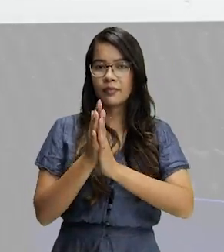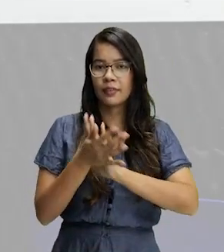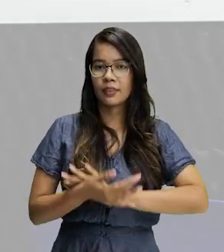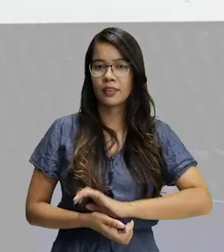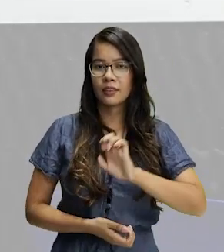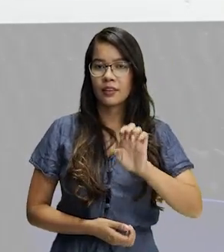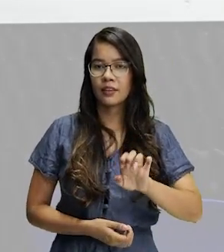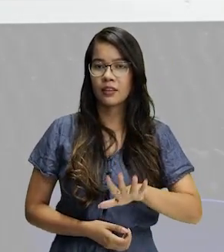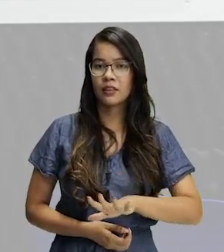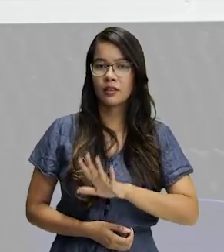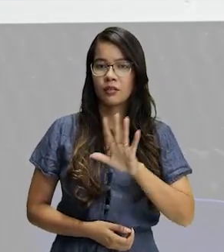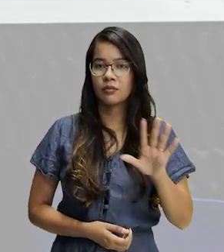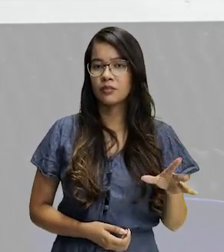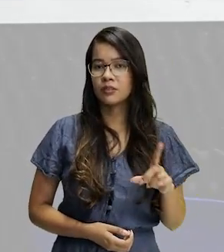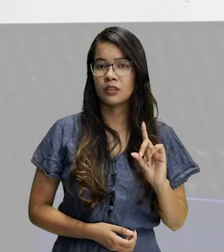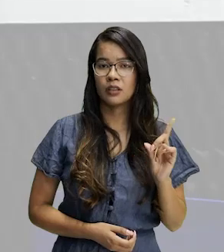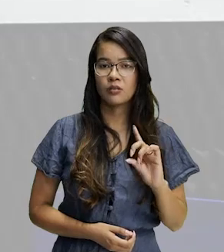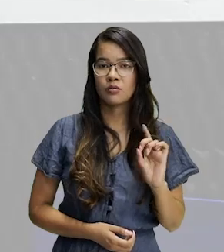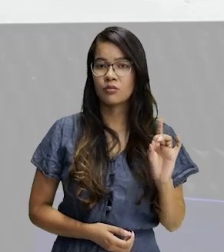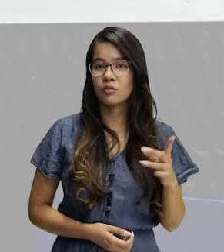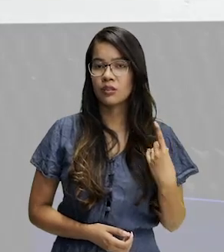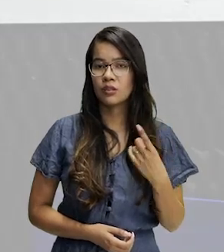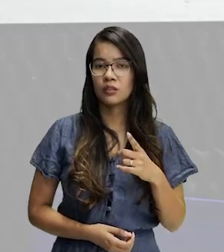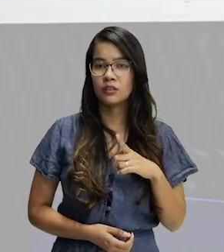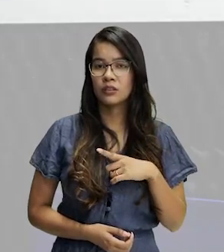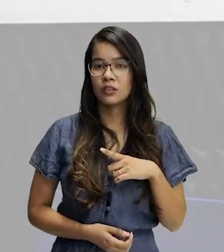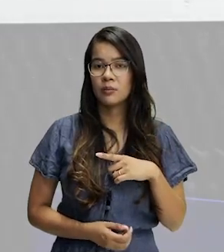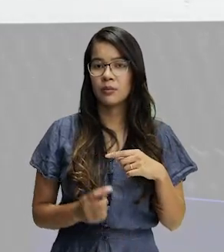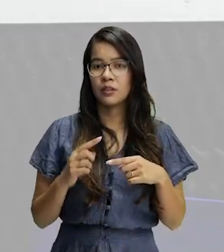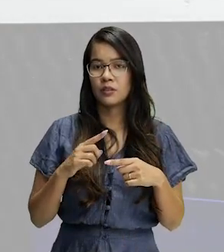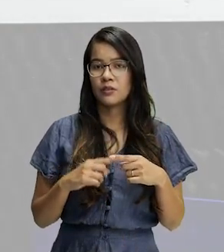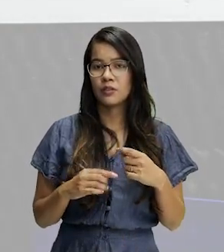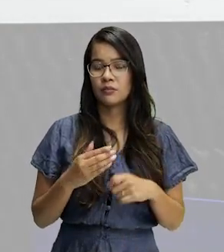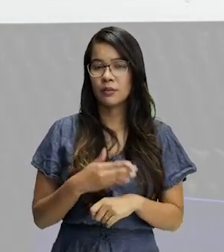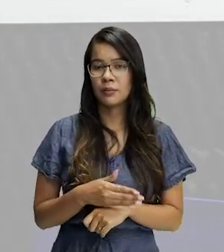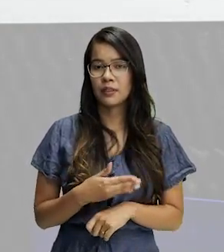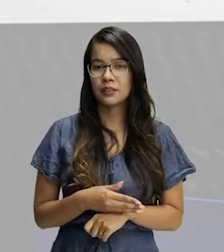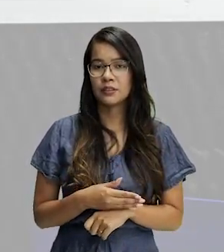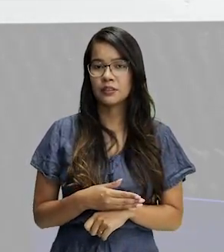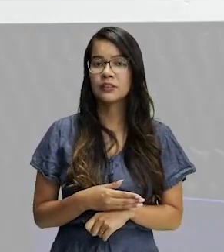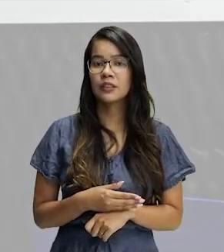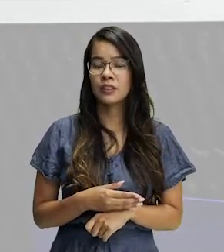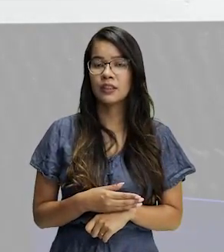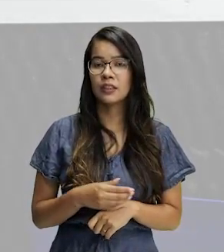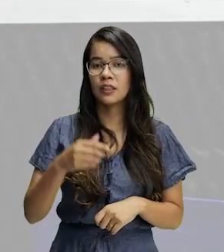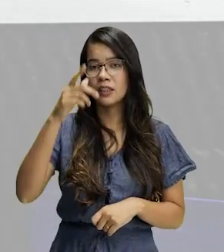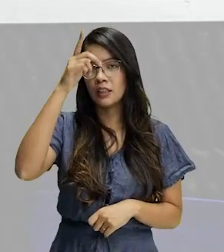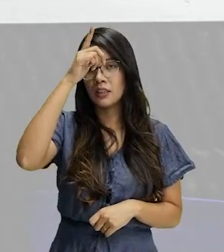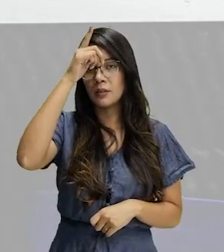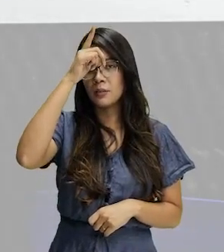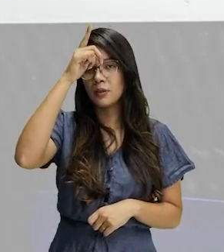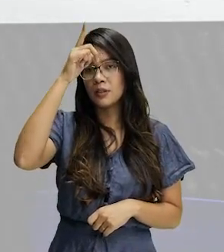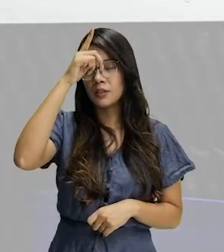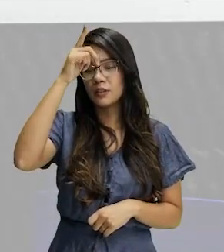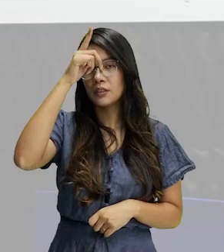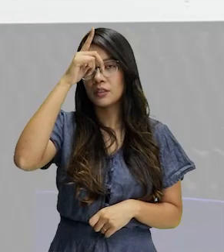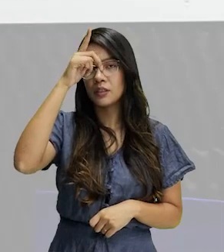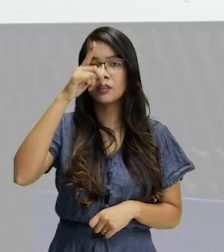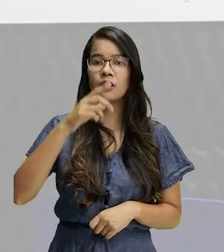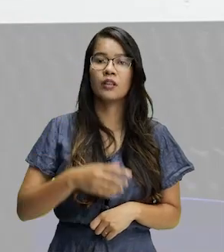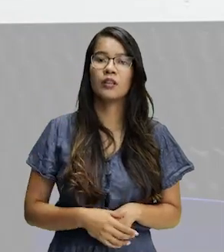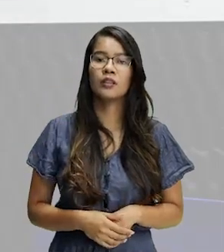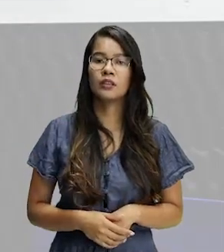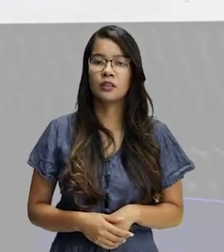Europa, não só nós teremos uma divisão na prática da Alemanha, na parte ocidental norte-americana, a parte